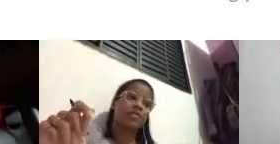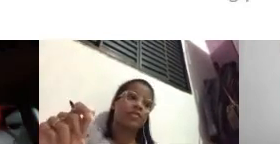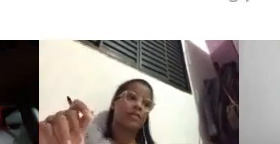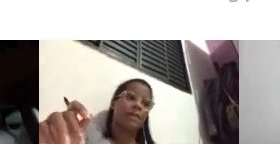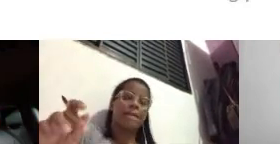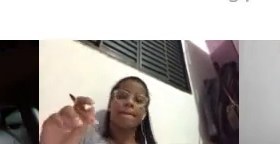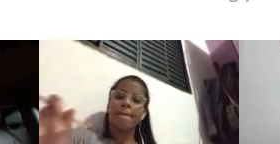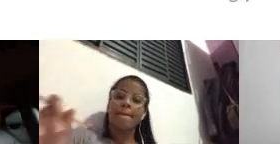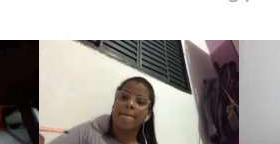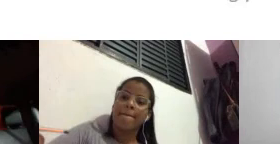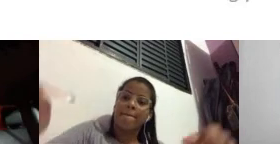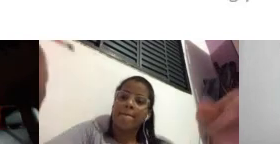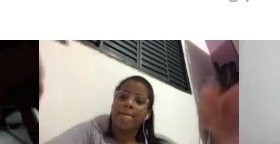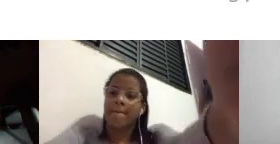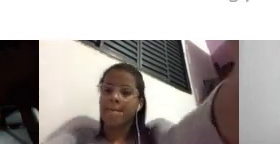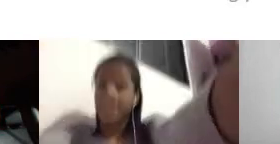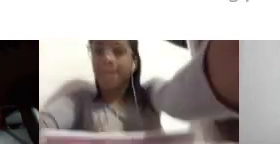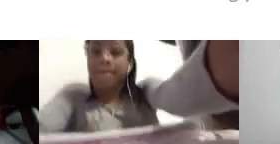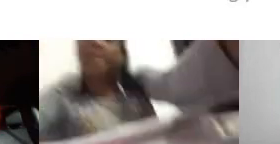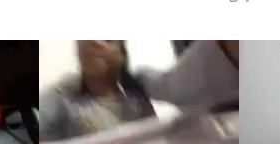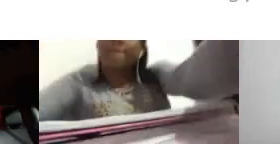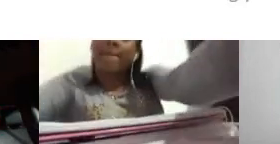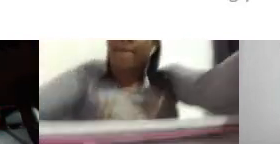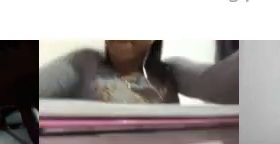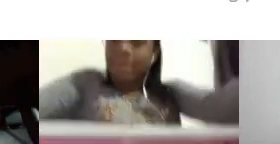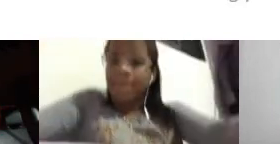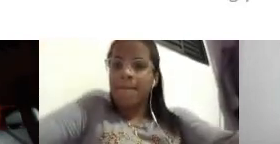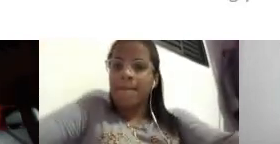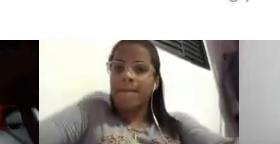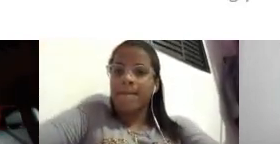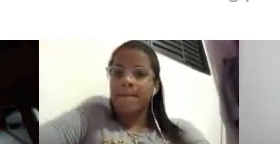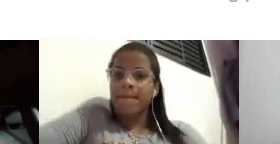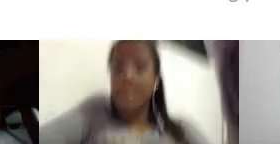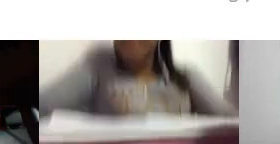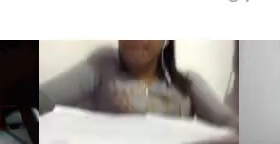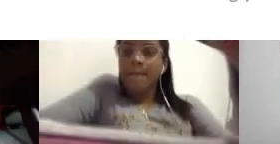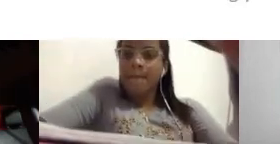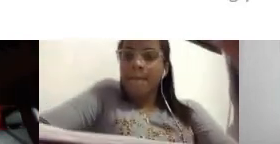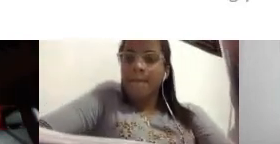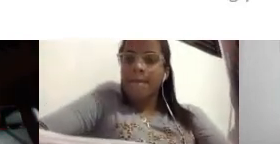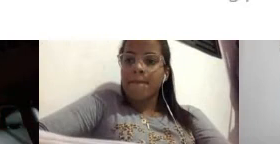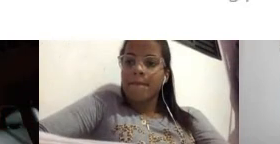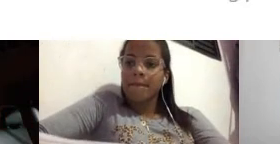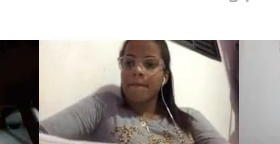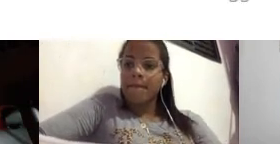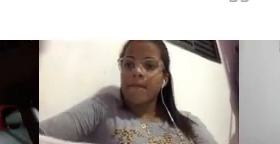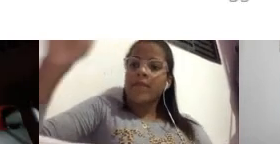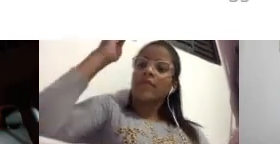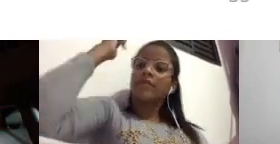isso tudo vai ocorrer no hospital, depois que aconteceu o socorro. A primeira coisa que eu tenho que fazer é controlar a